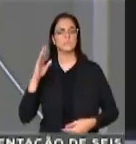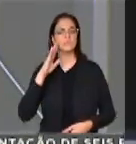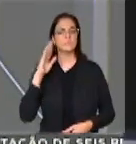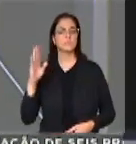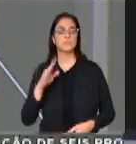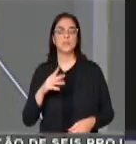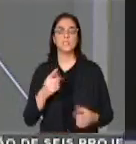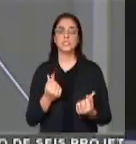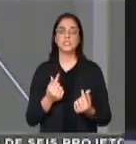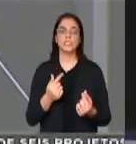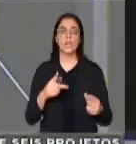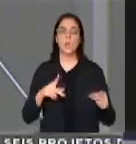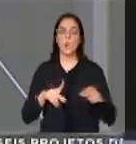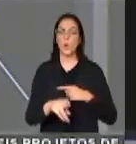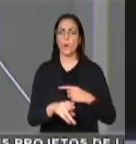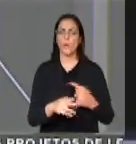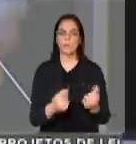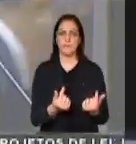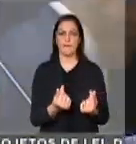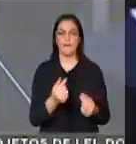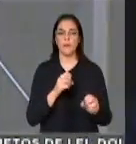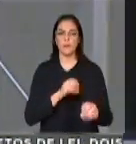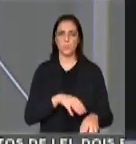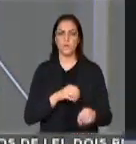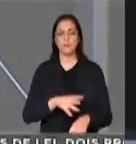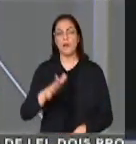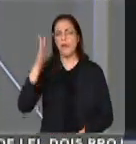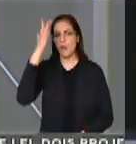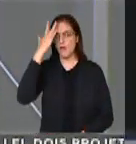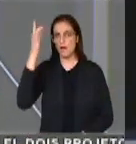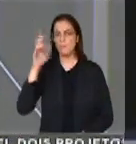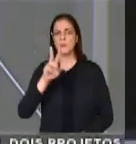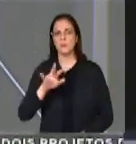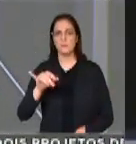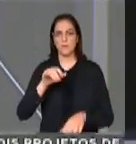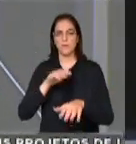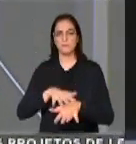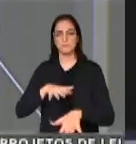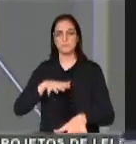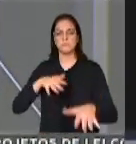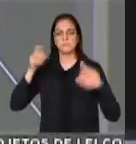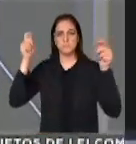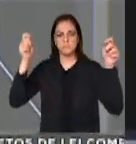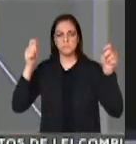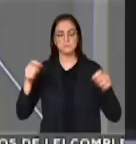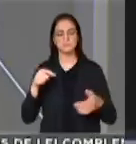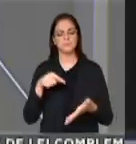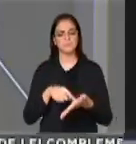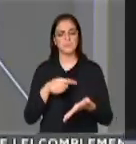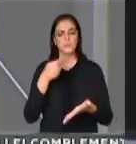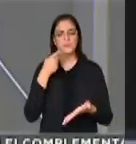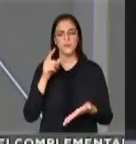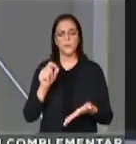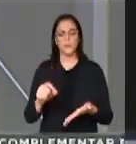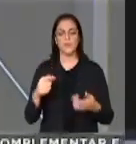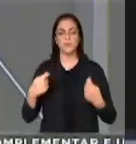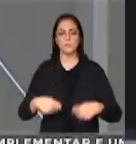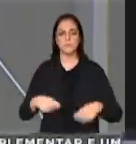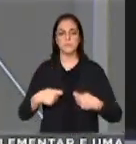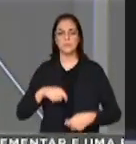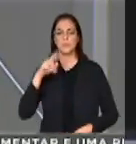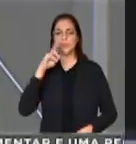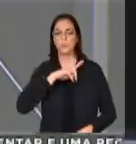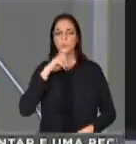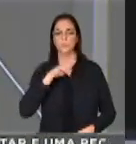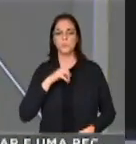na educação, que amanhã é dia de luta nacional, e diz assim: urge reafirmar a necessidade de